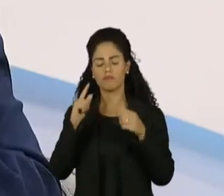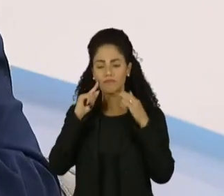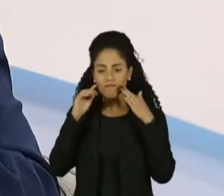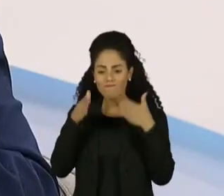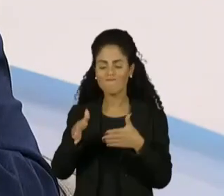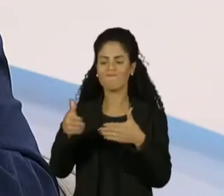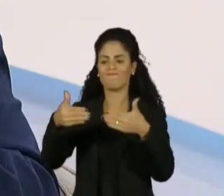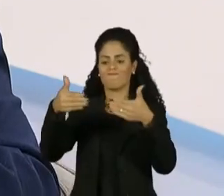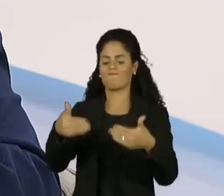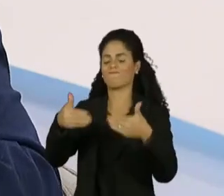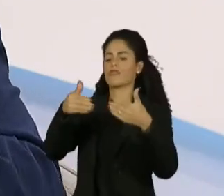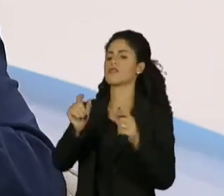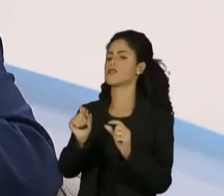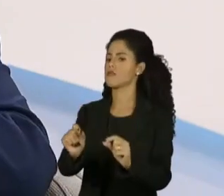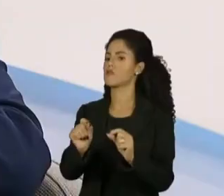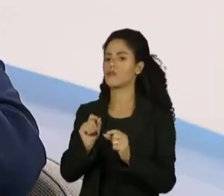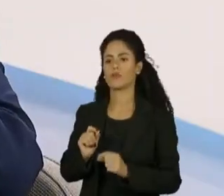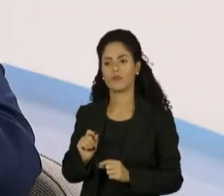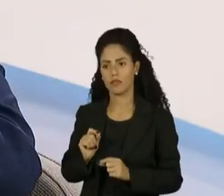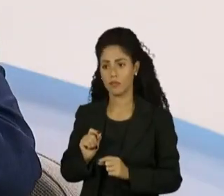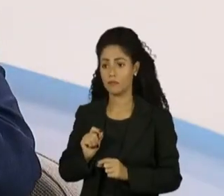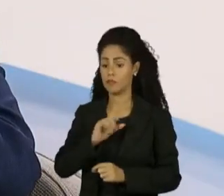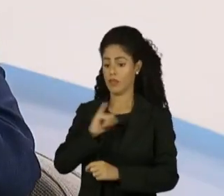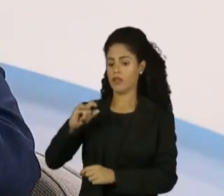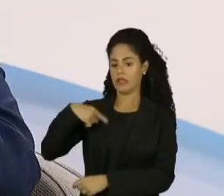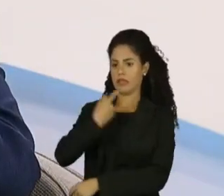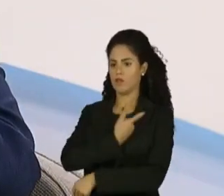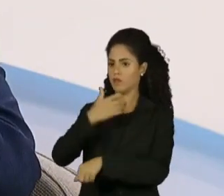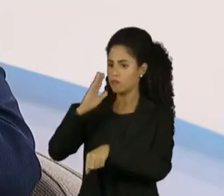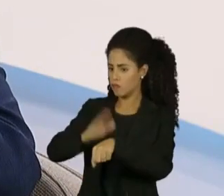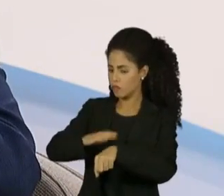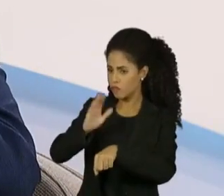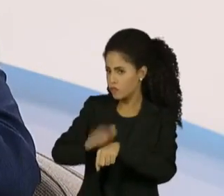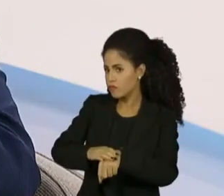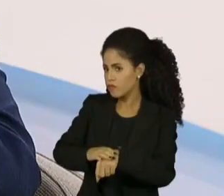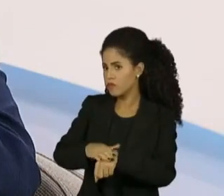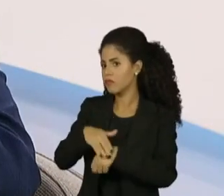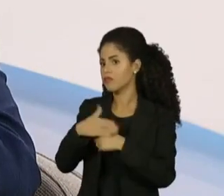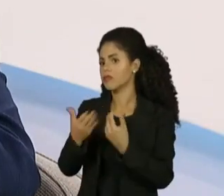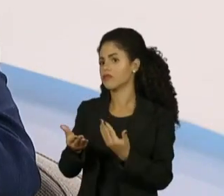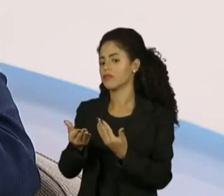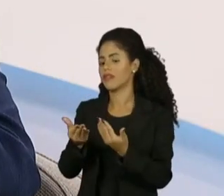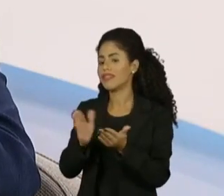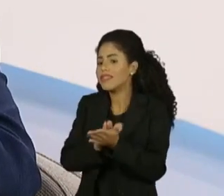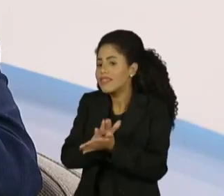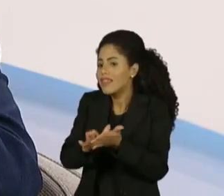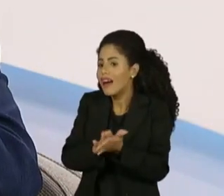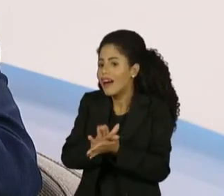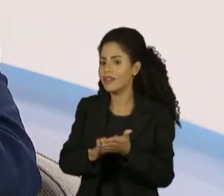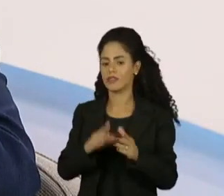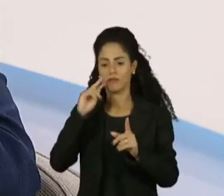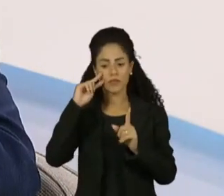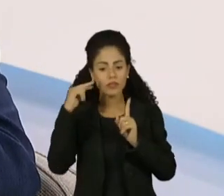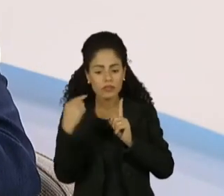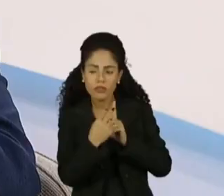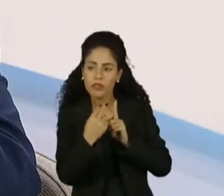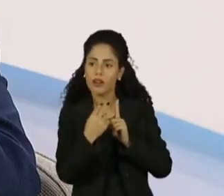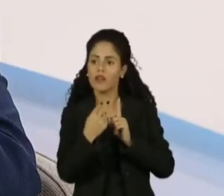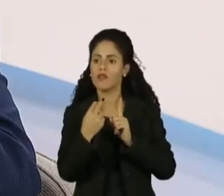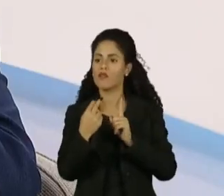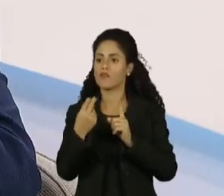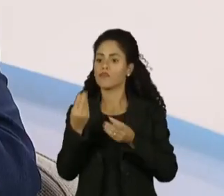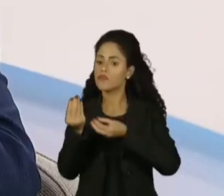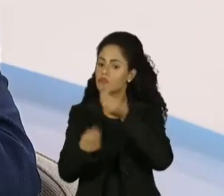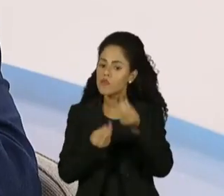o fato de que, se nós não fizermos e não tivermos uma visão